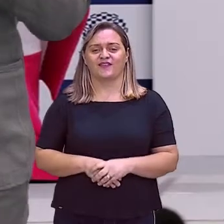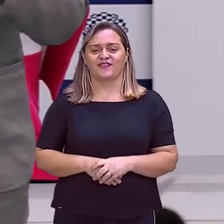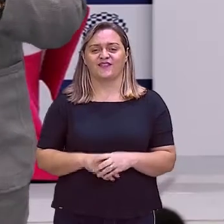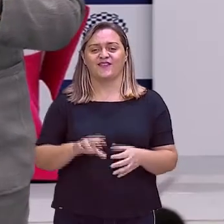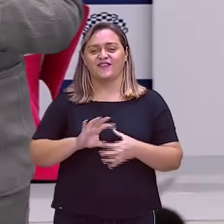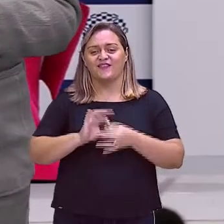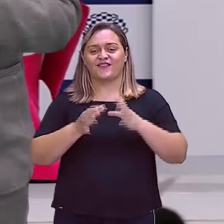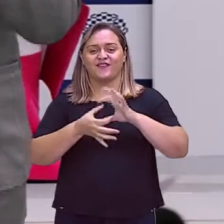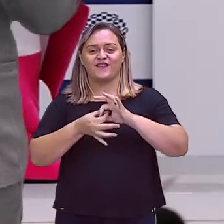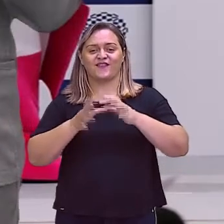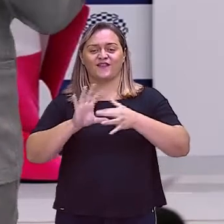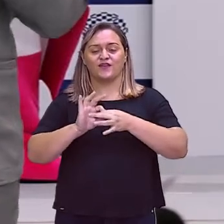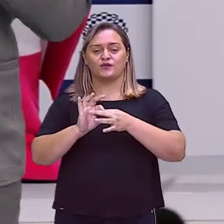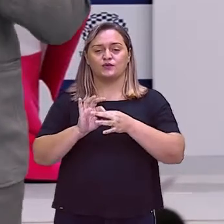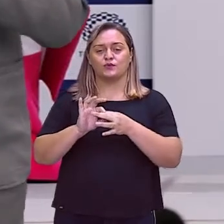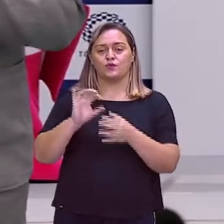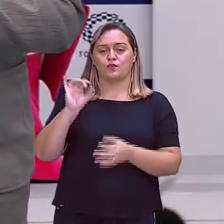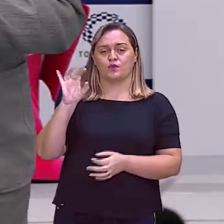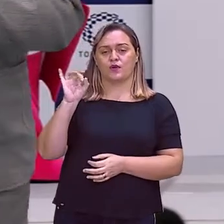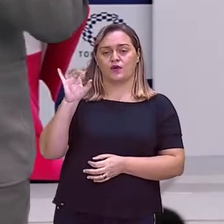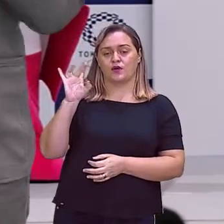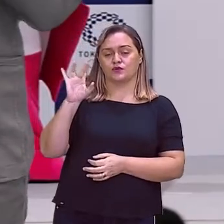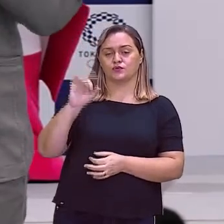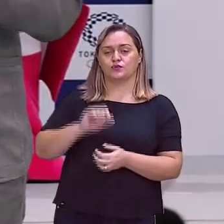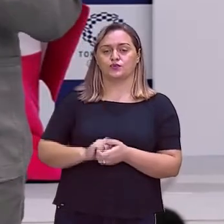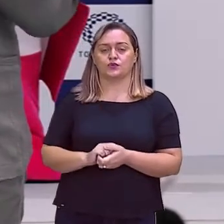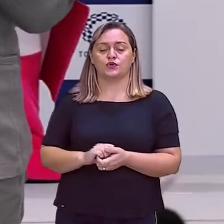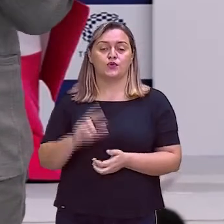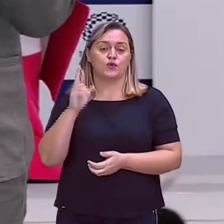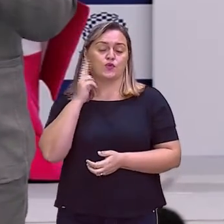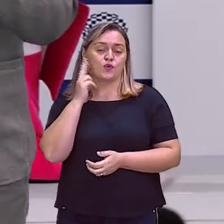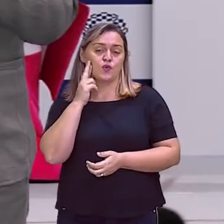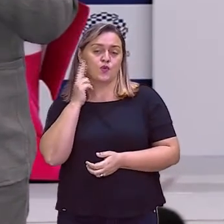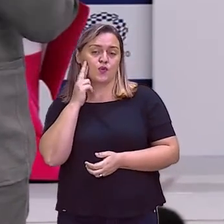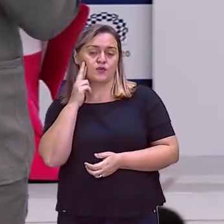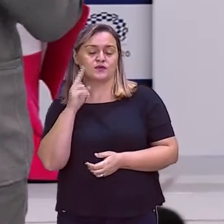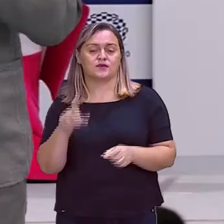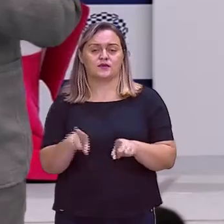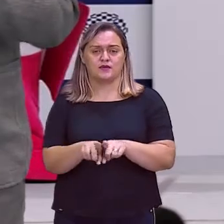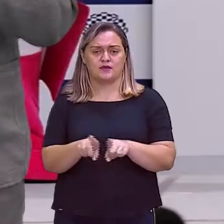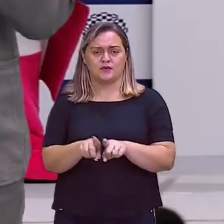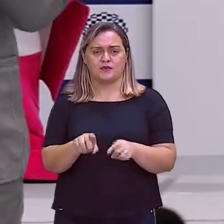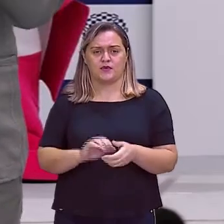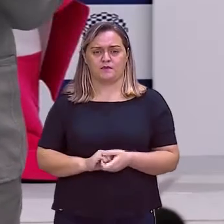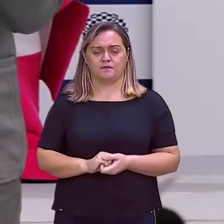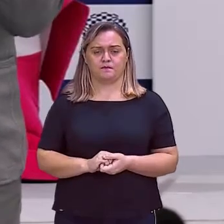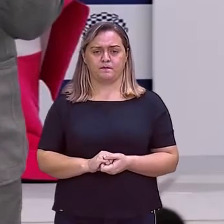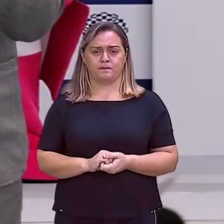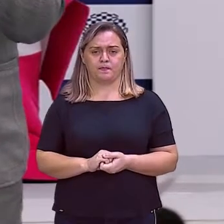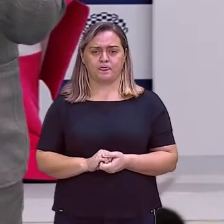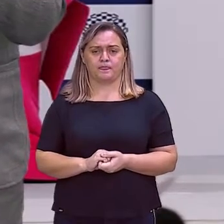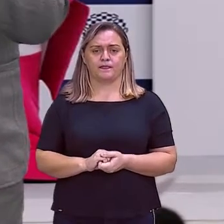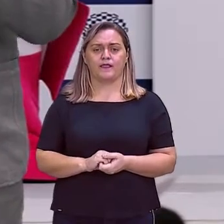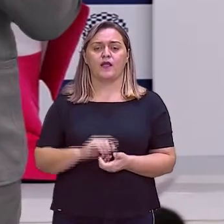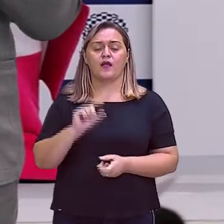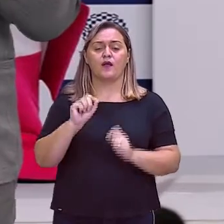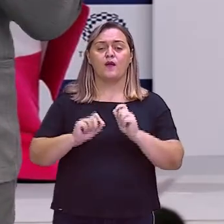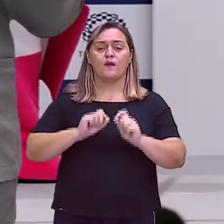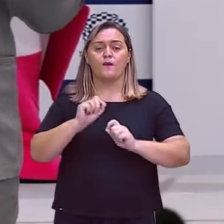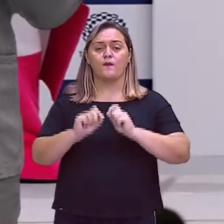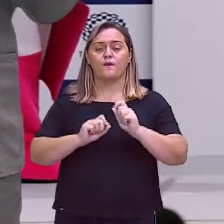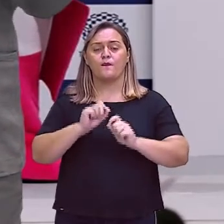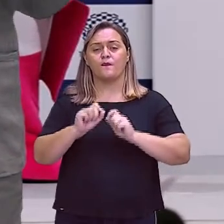O azul se chama Miratoia e o rosa Soimeti. Esse é das